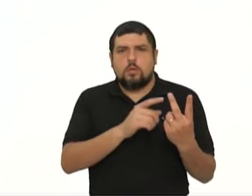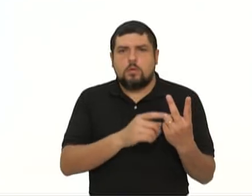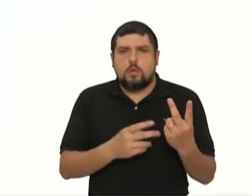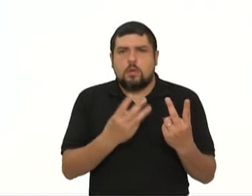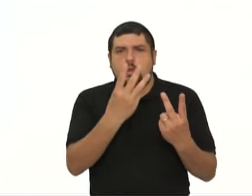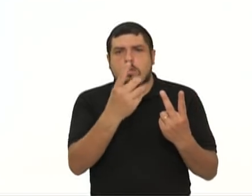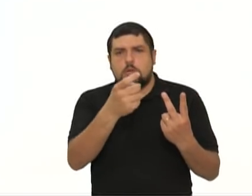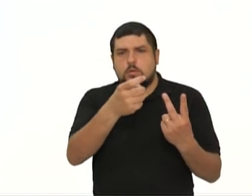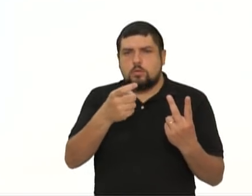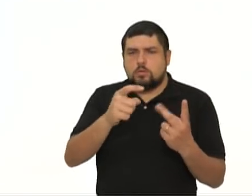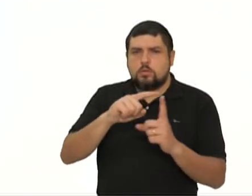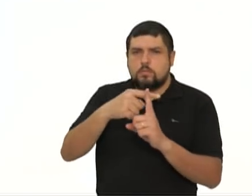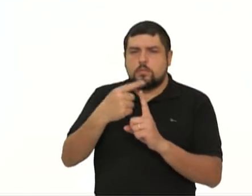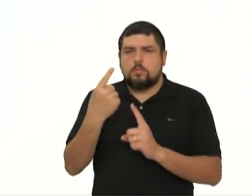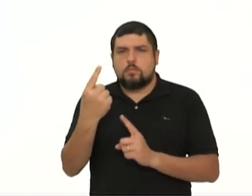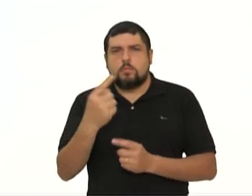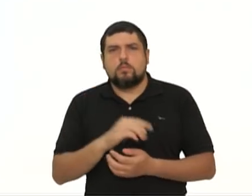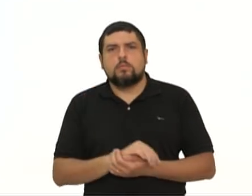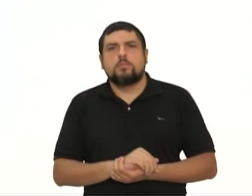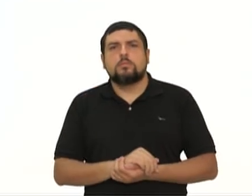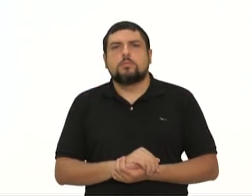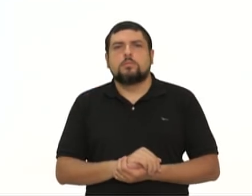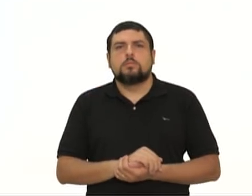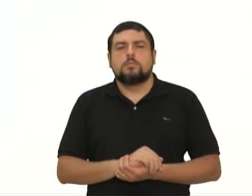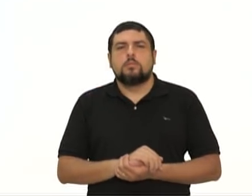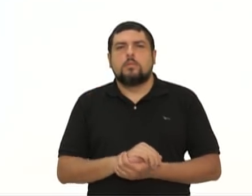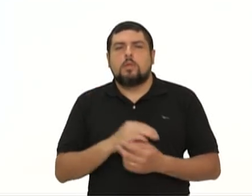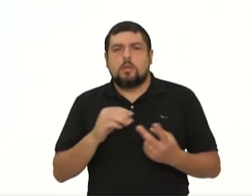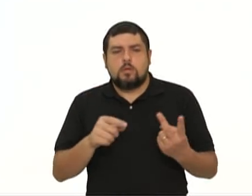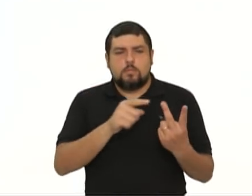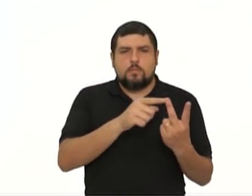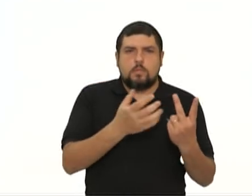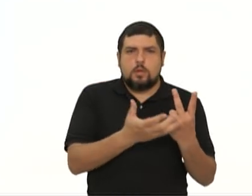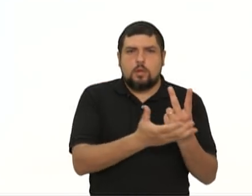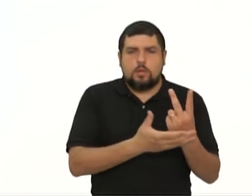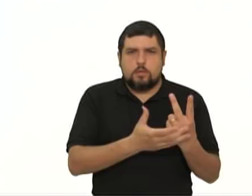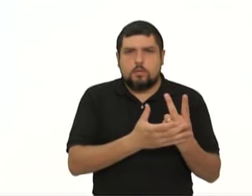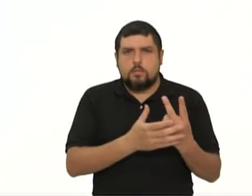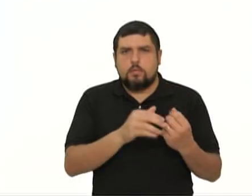no expoente. Base é maior que zero e é diferente de 1.